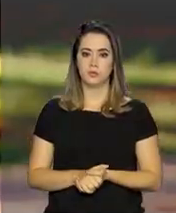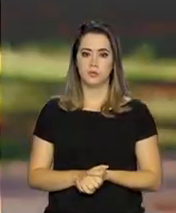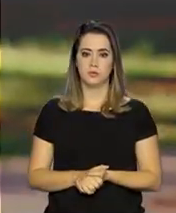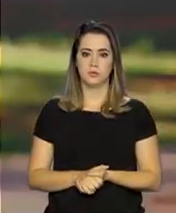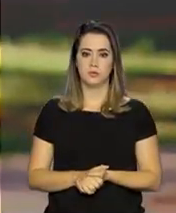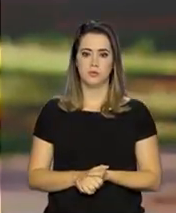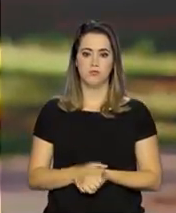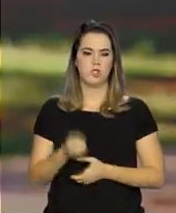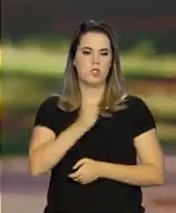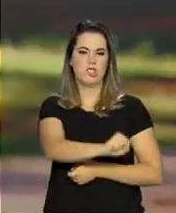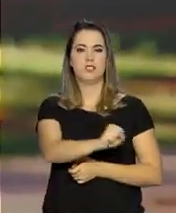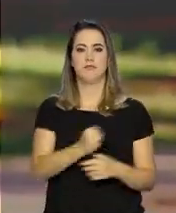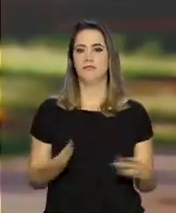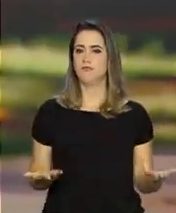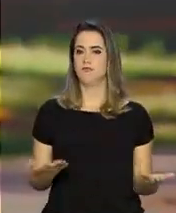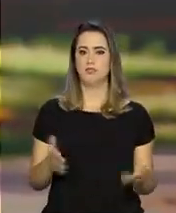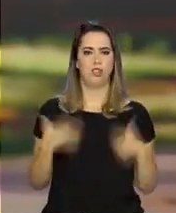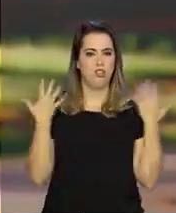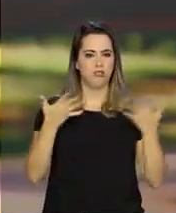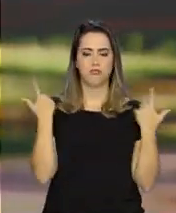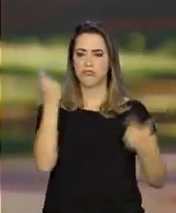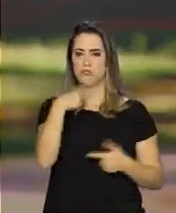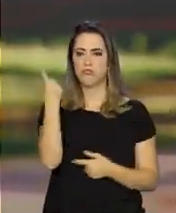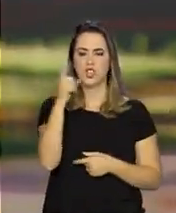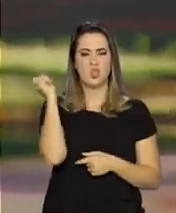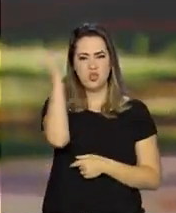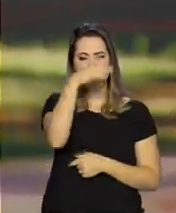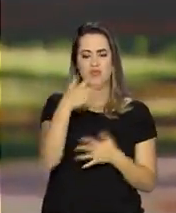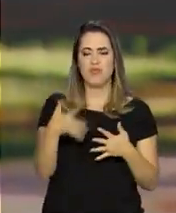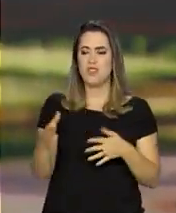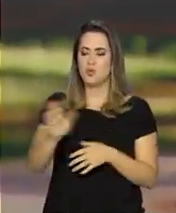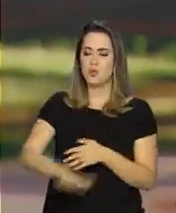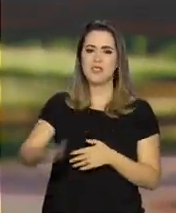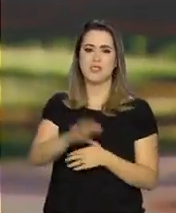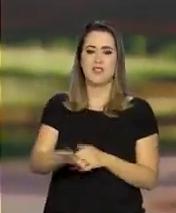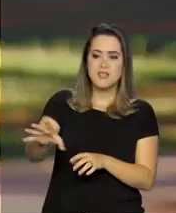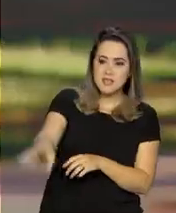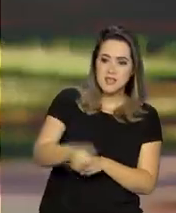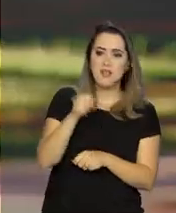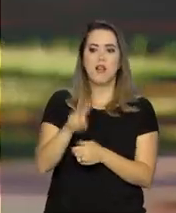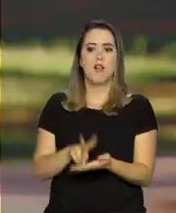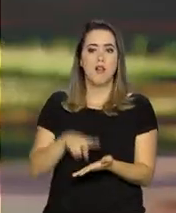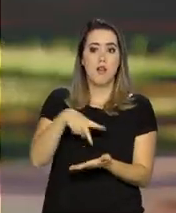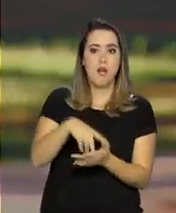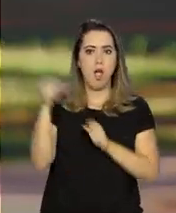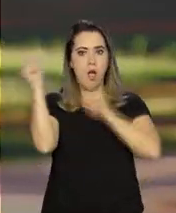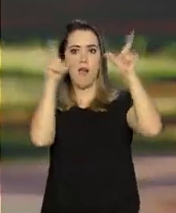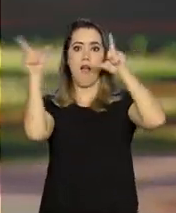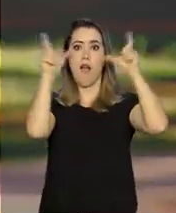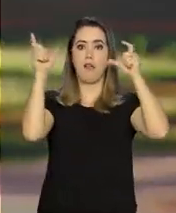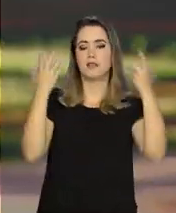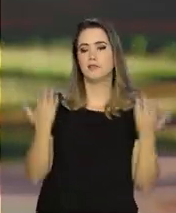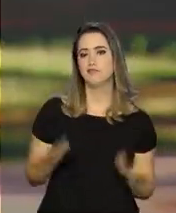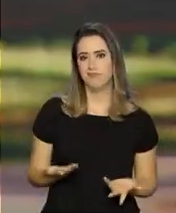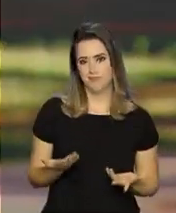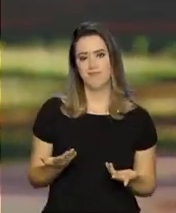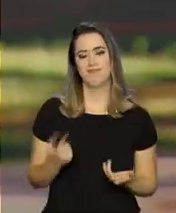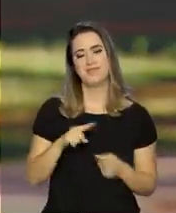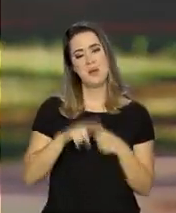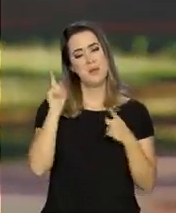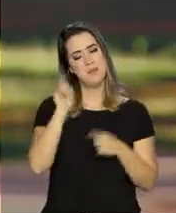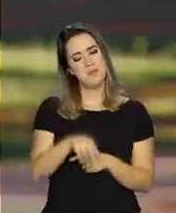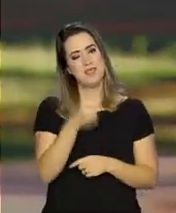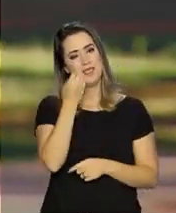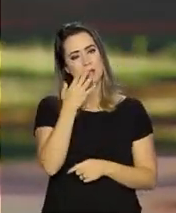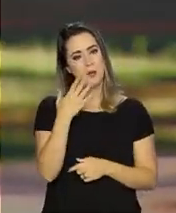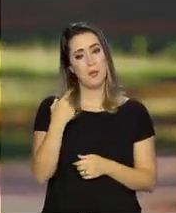Eu odeio. Na verdade, eu tenho muita dificuldade com as crianças para tirar da cama para poder chegar no horário certo na escola. Mas tem a vantagem